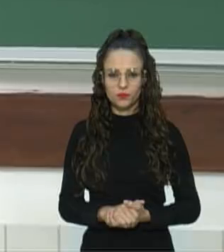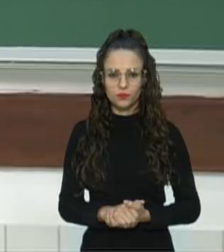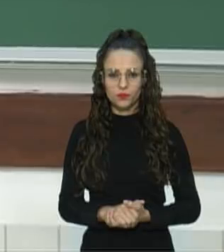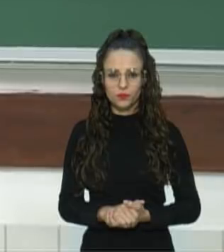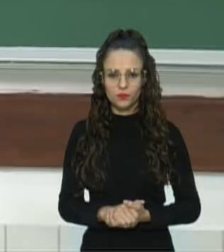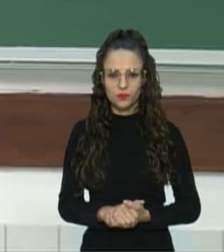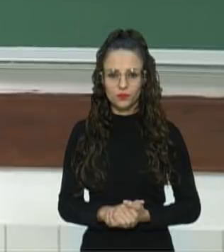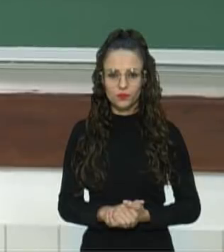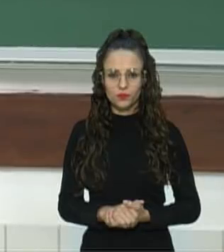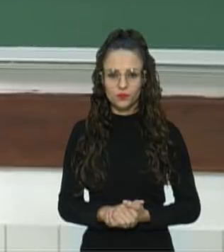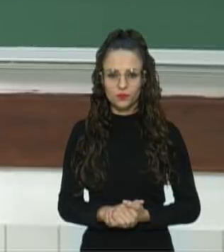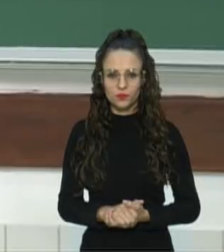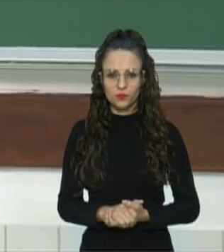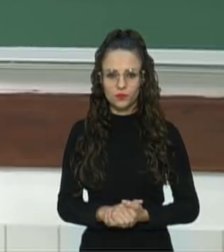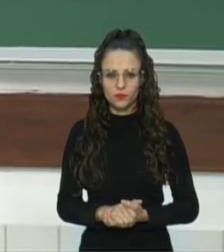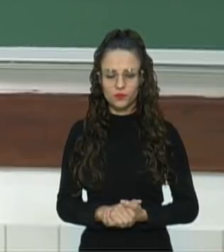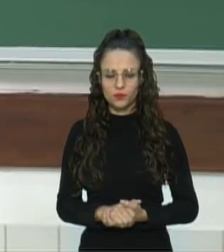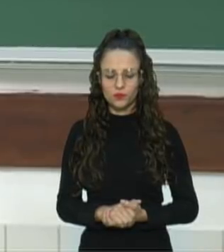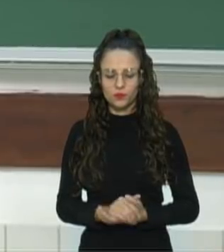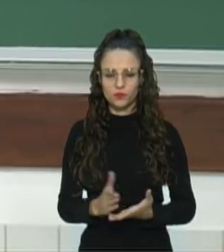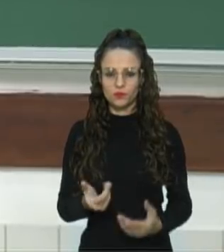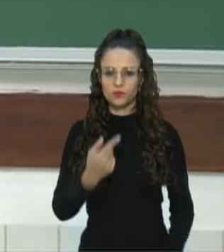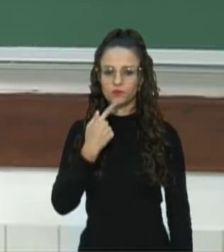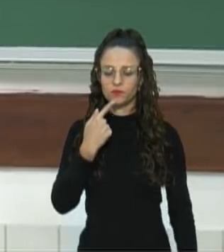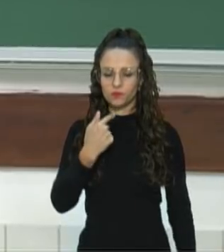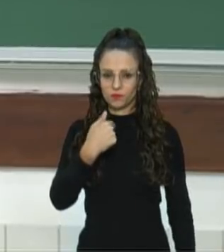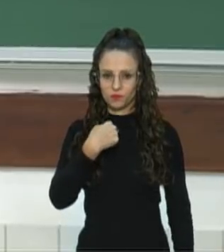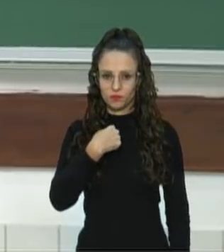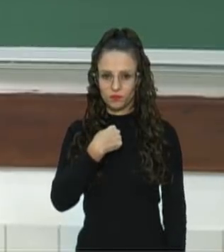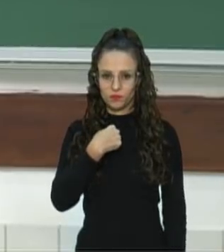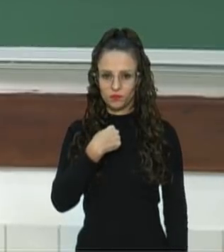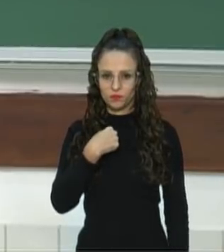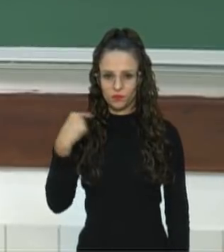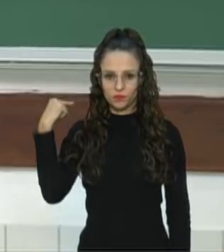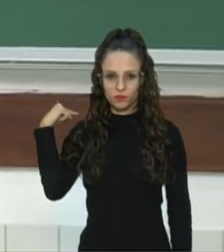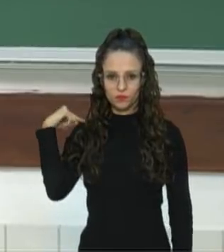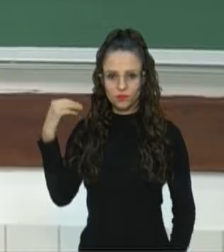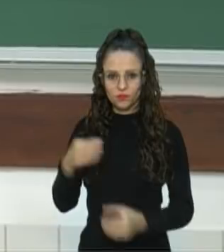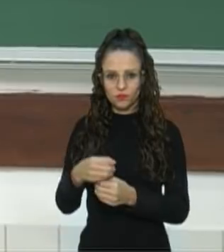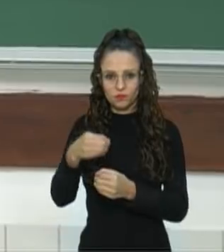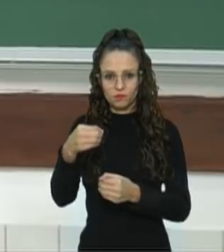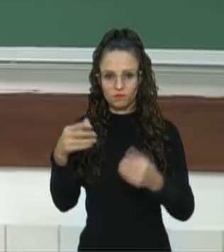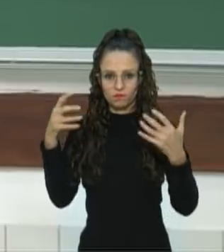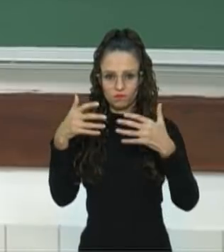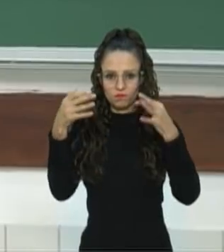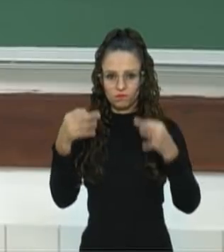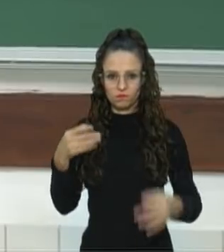O queixo vai tocar o peito, então mantém as costas retas, encosta o queixo no peito.